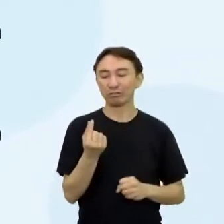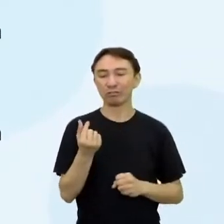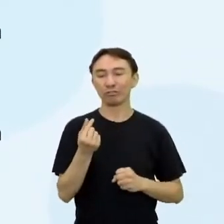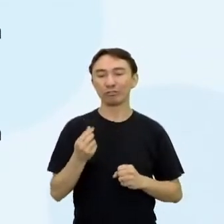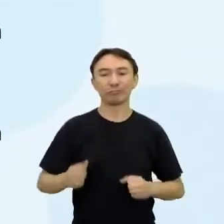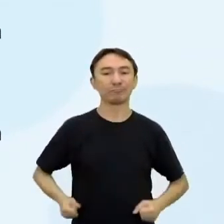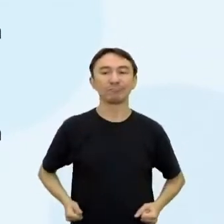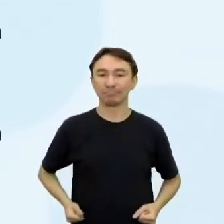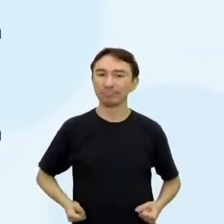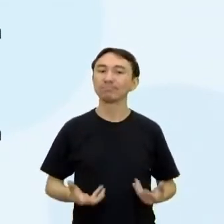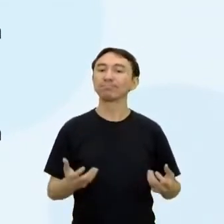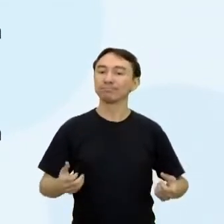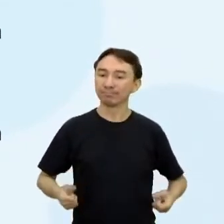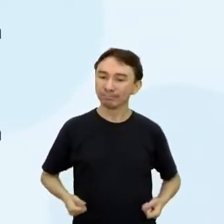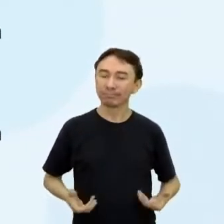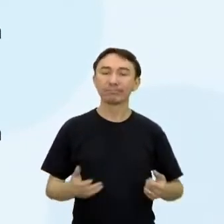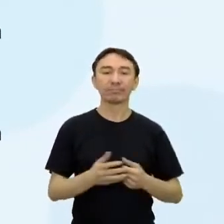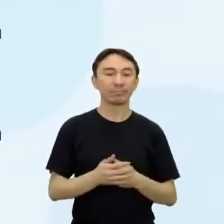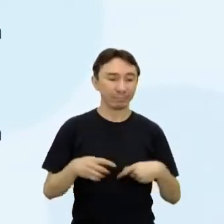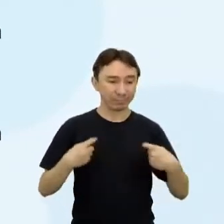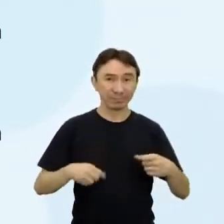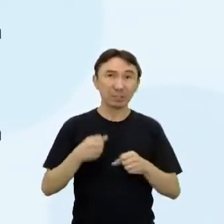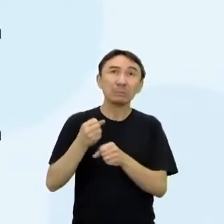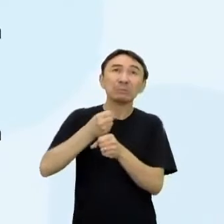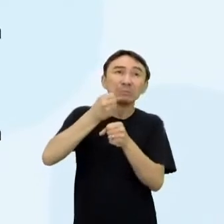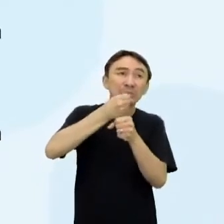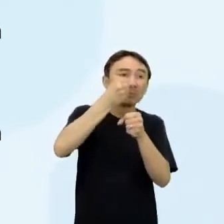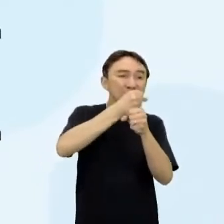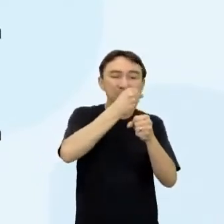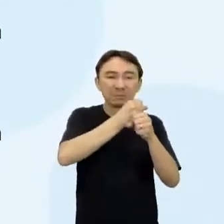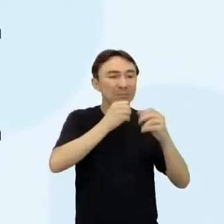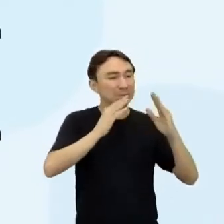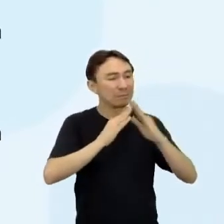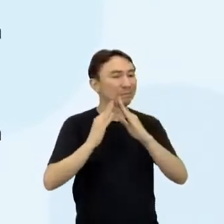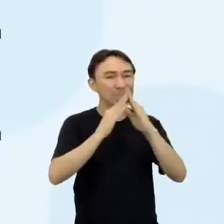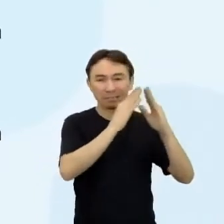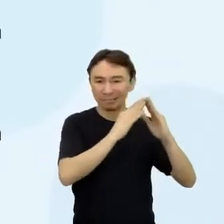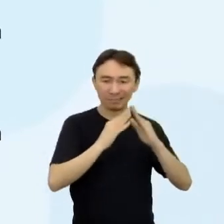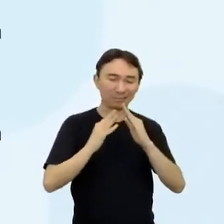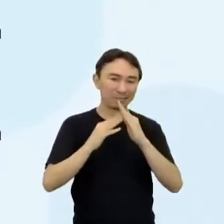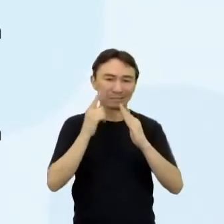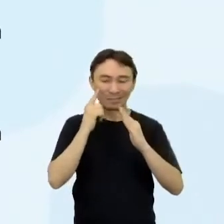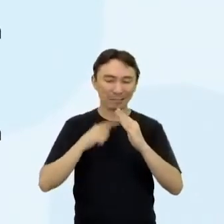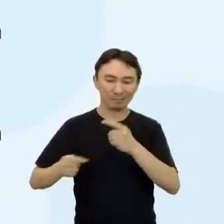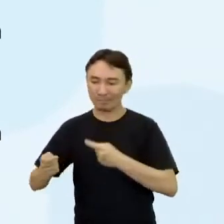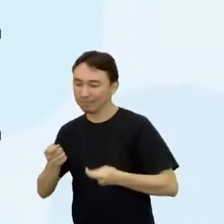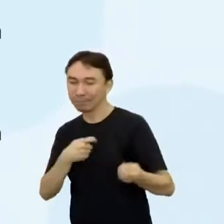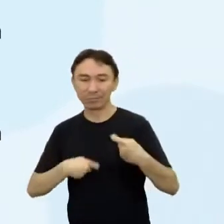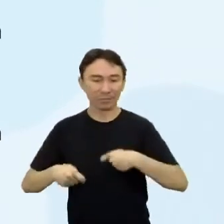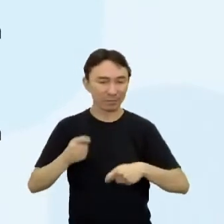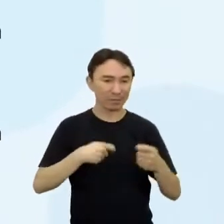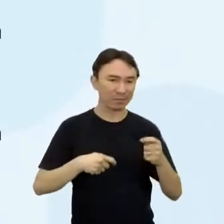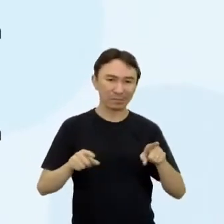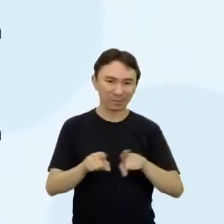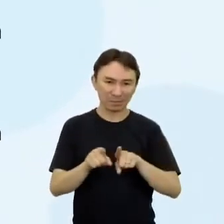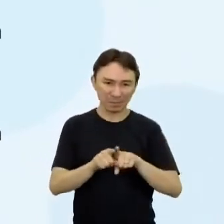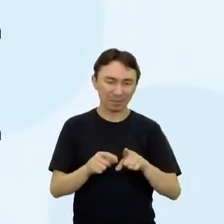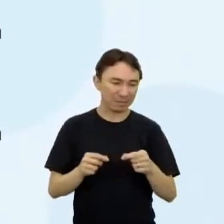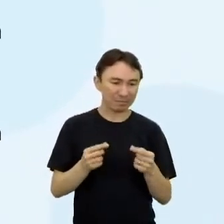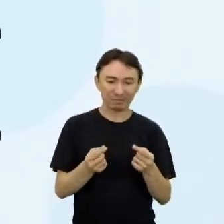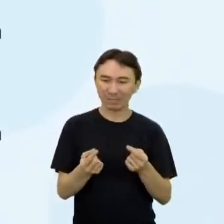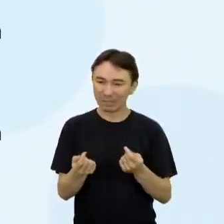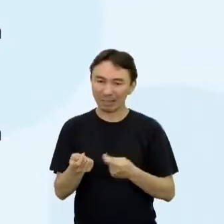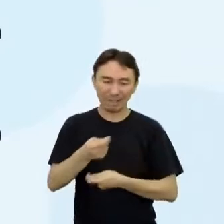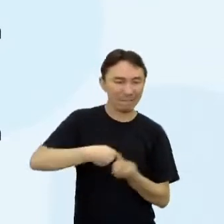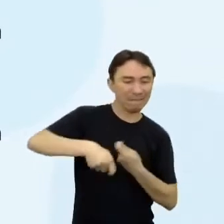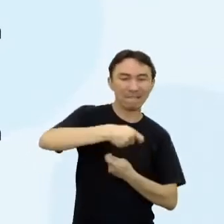não ajudava. Construindo vilas, prédios administrativos, bem como promover a economia, construindo engenhos e outras estruturas